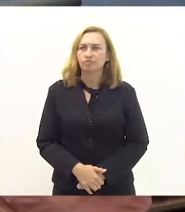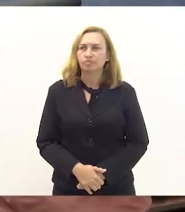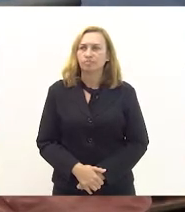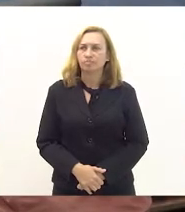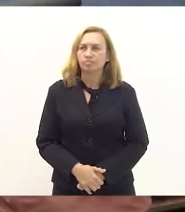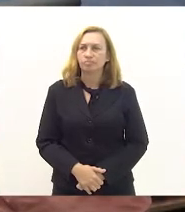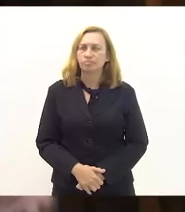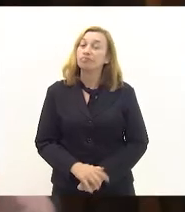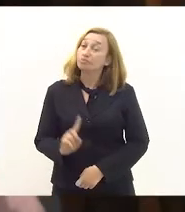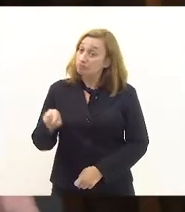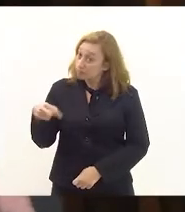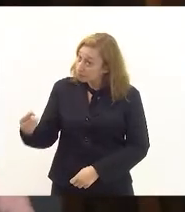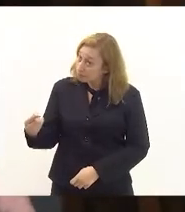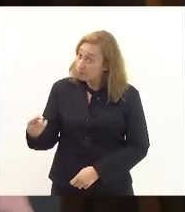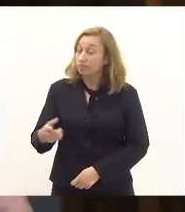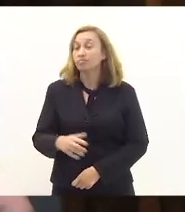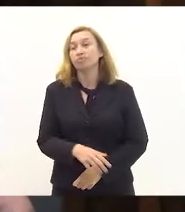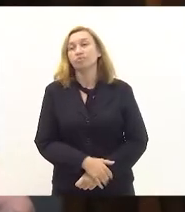E depois,